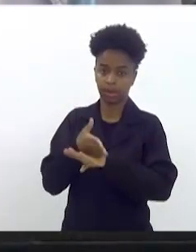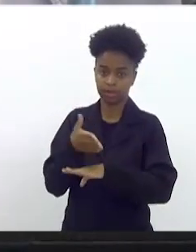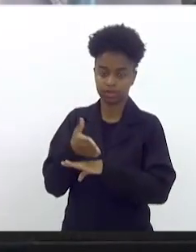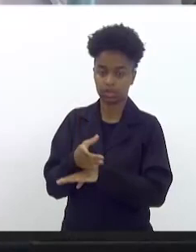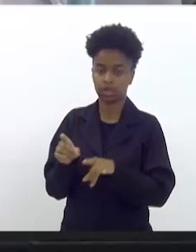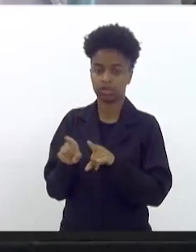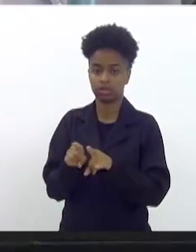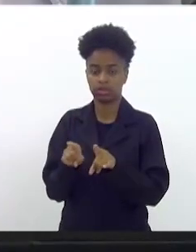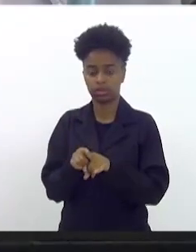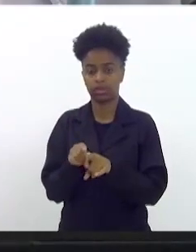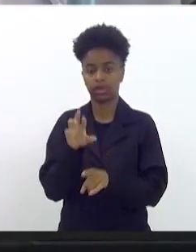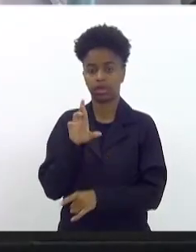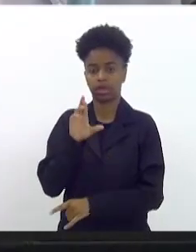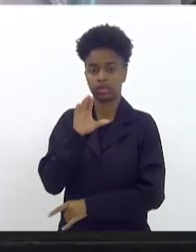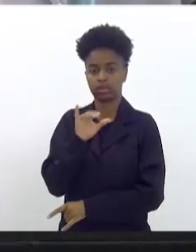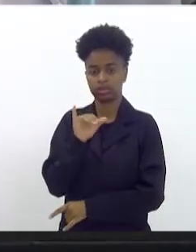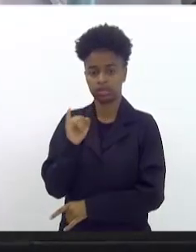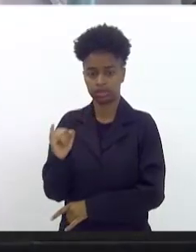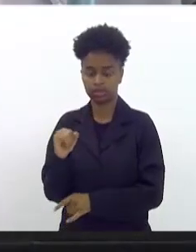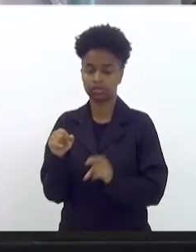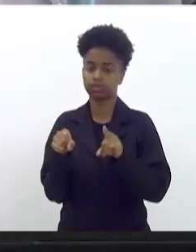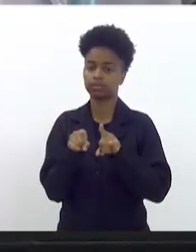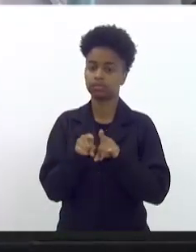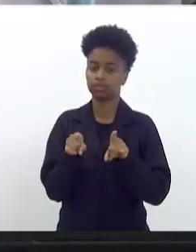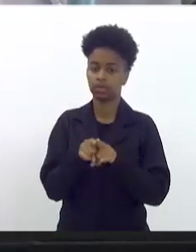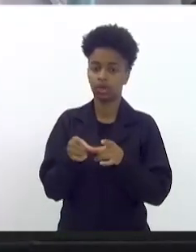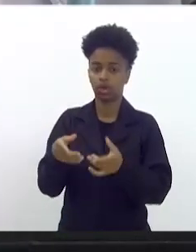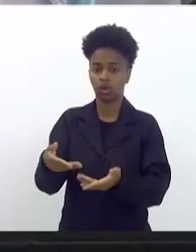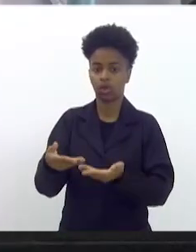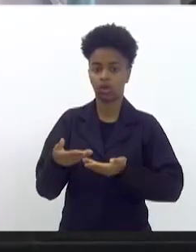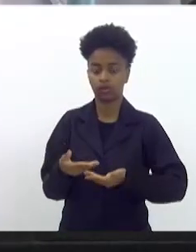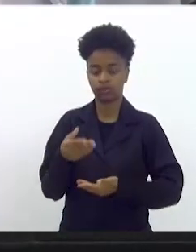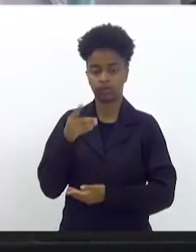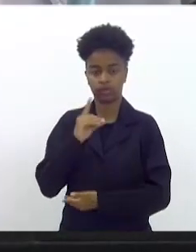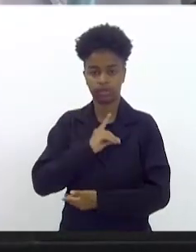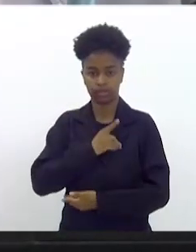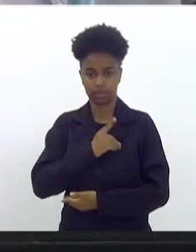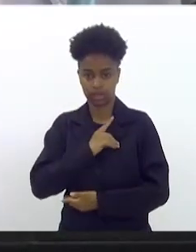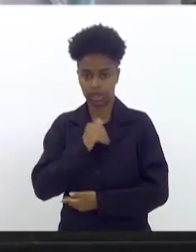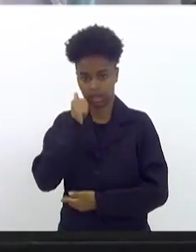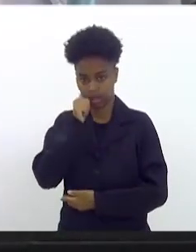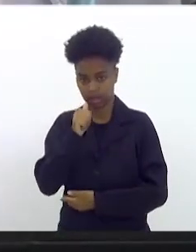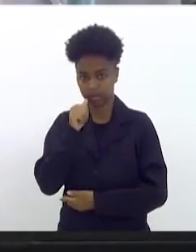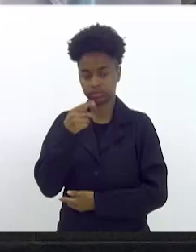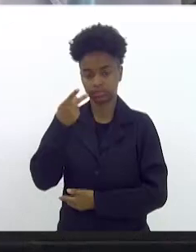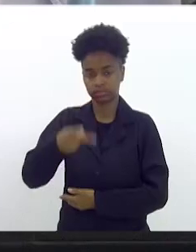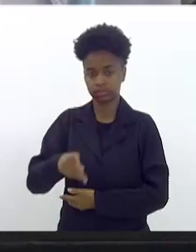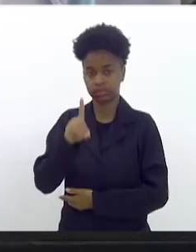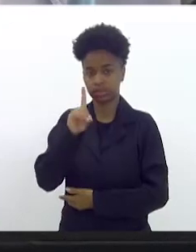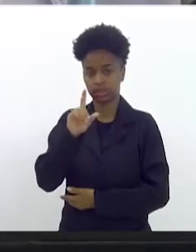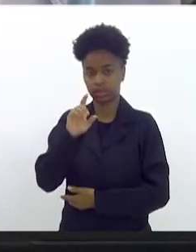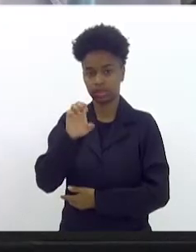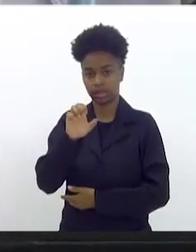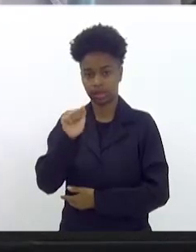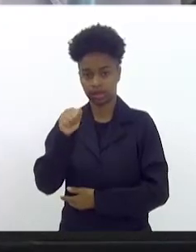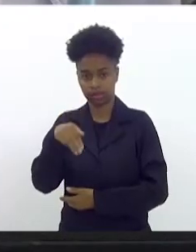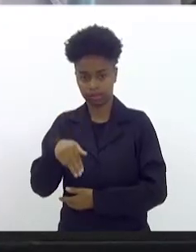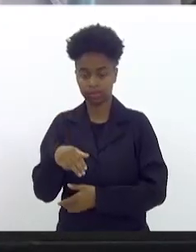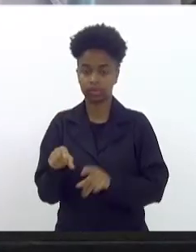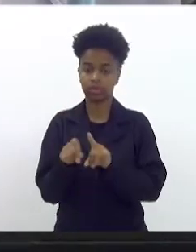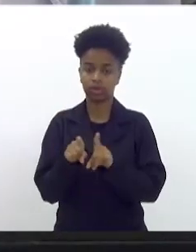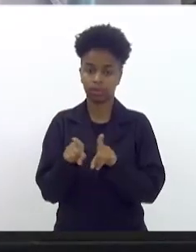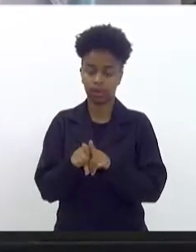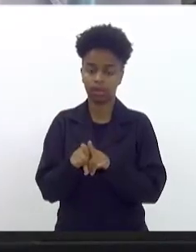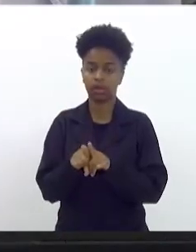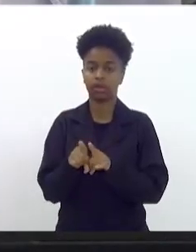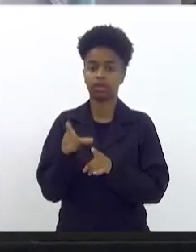CPI, da DRCI. Vamos ouvir aqui uma delegada da DEAN. A gente tem aqui uma